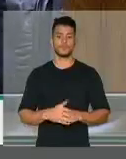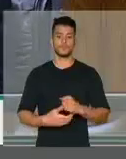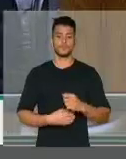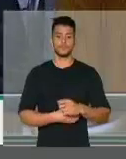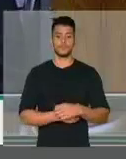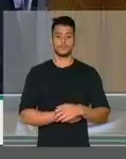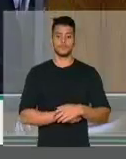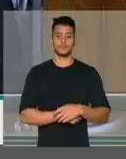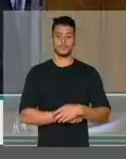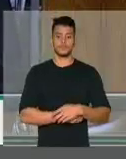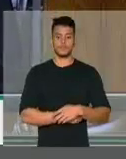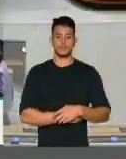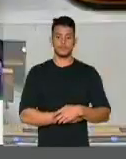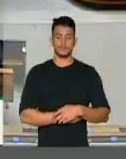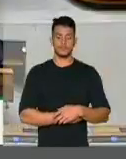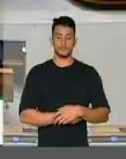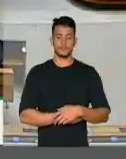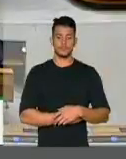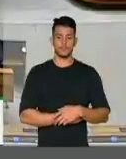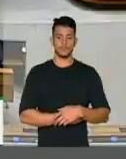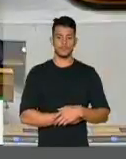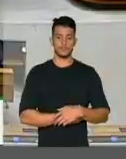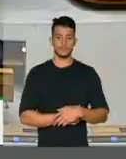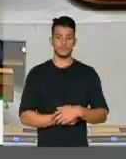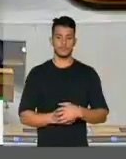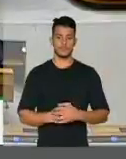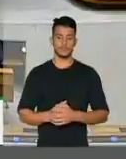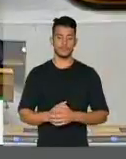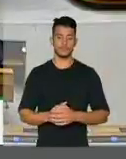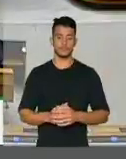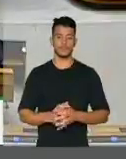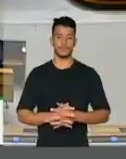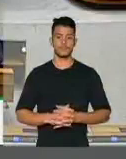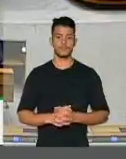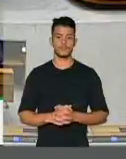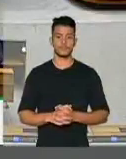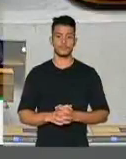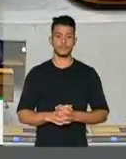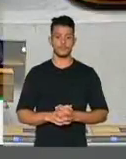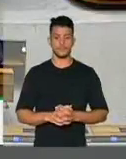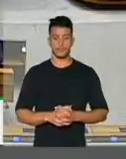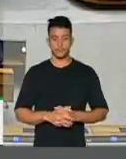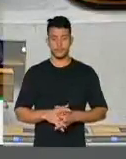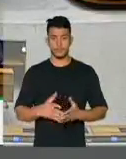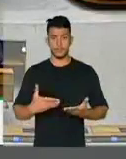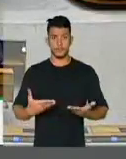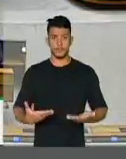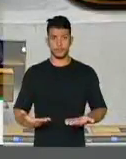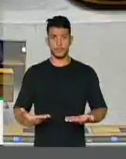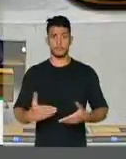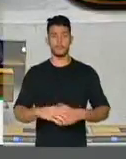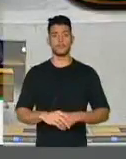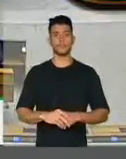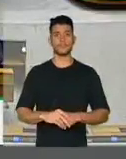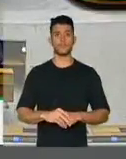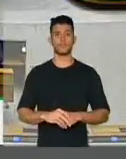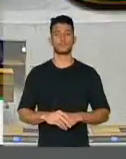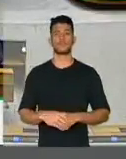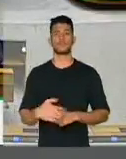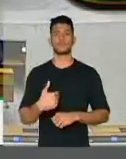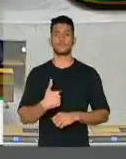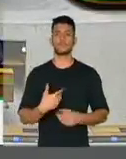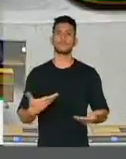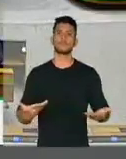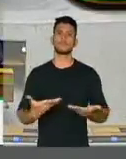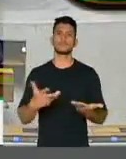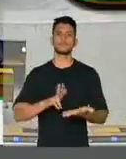Então pode continuar. Pode continuar. Senhor presidente, senhores deputados, quero